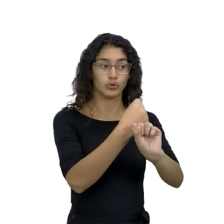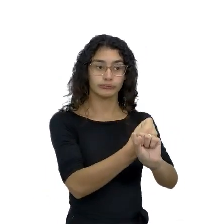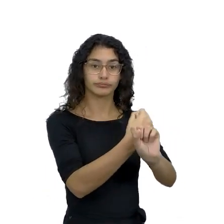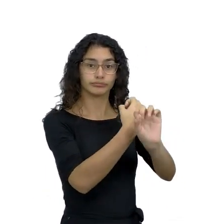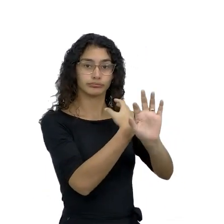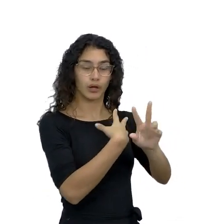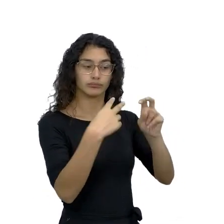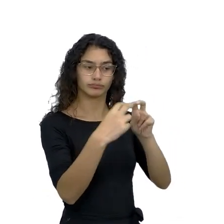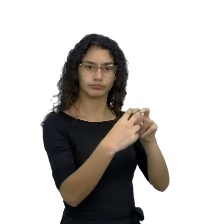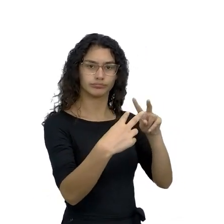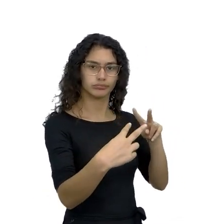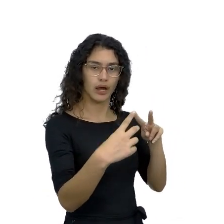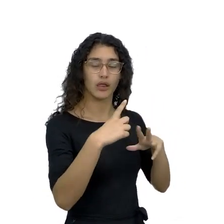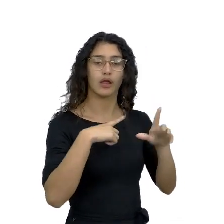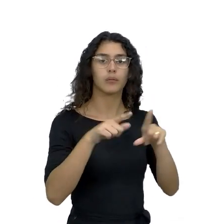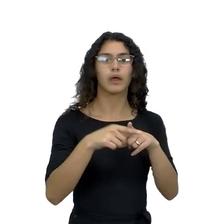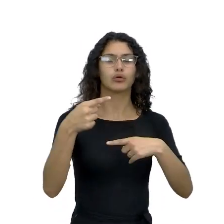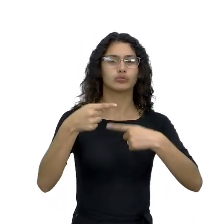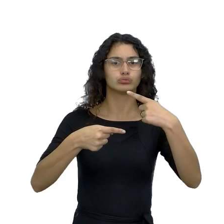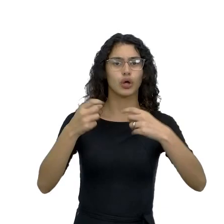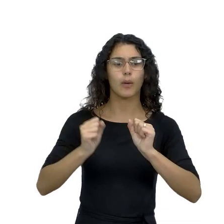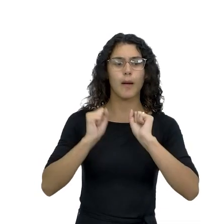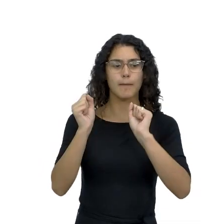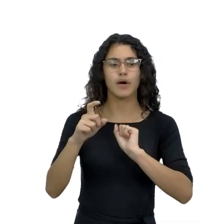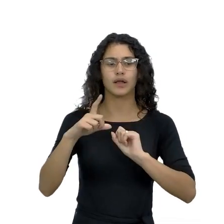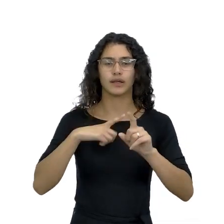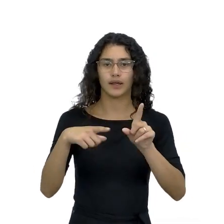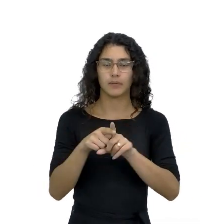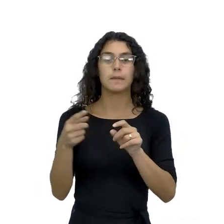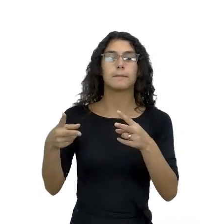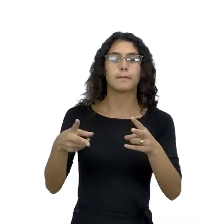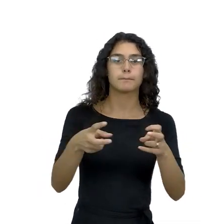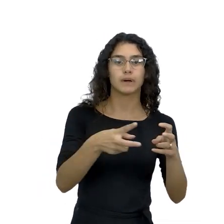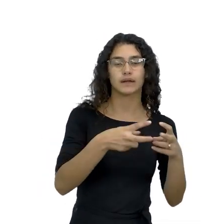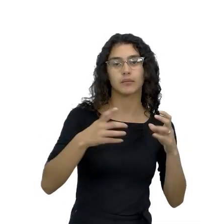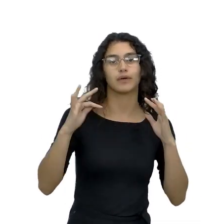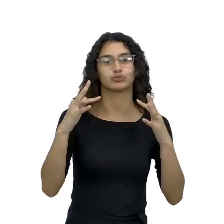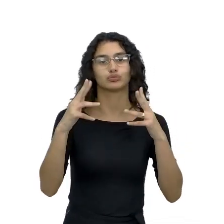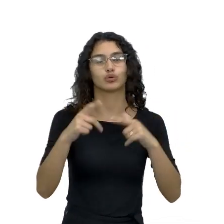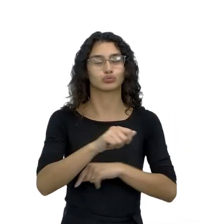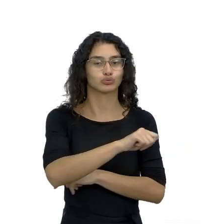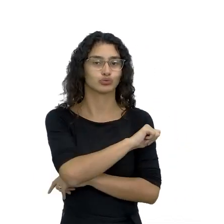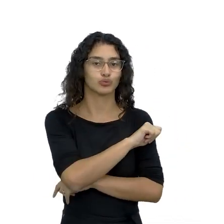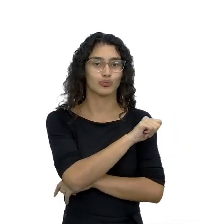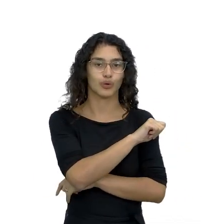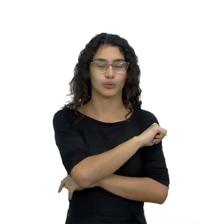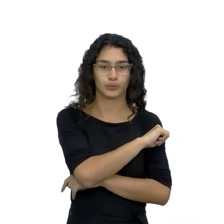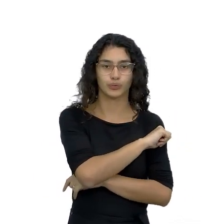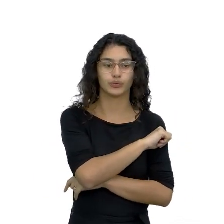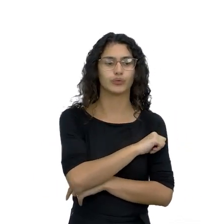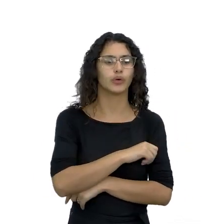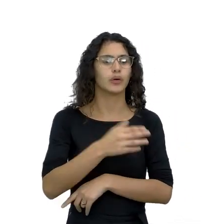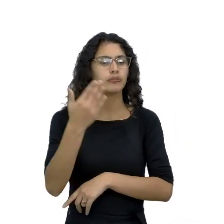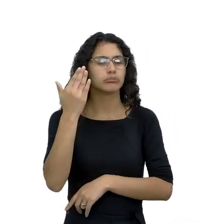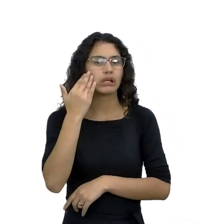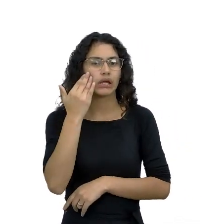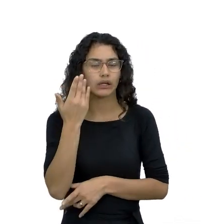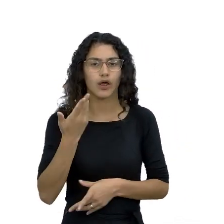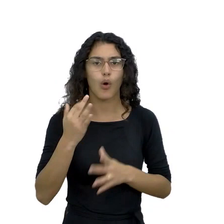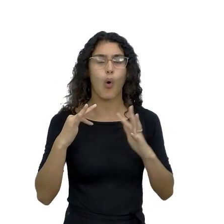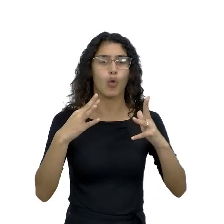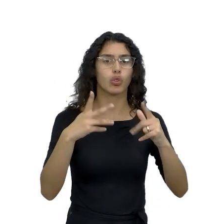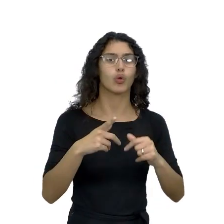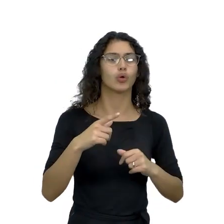remota. Então, essa discussão para perceber tudo que o aluno captou dali, tudo